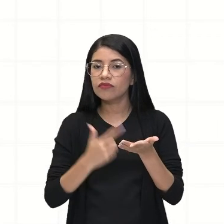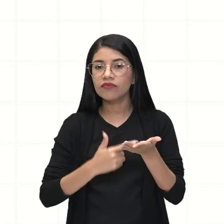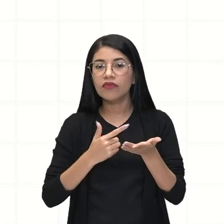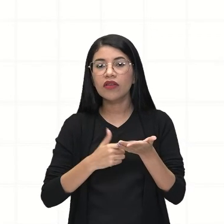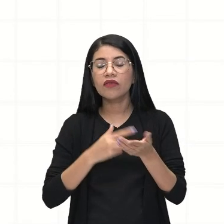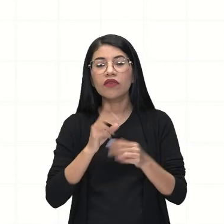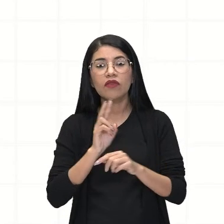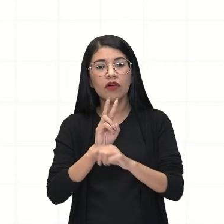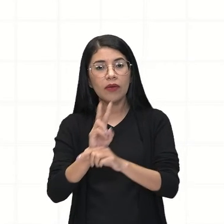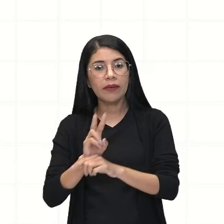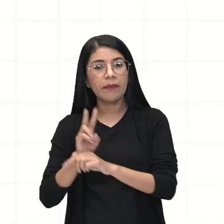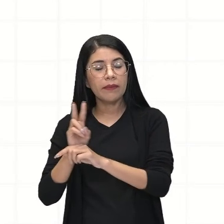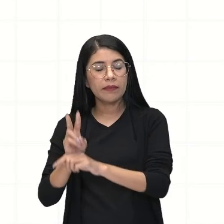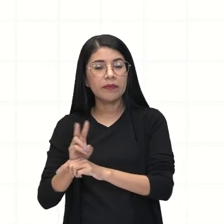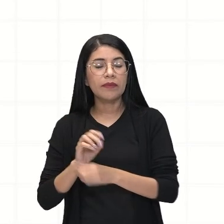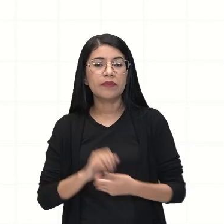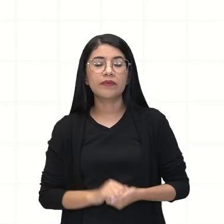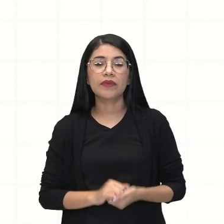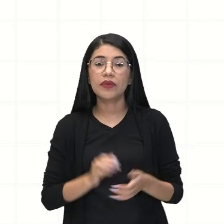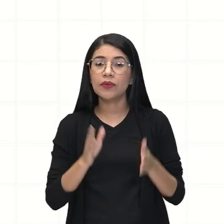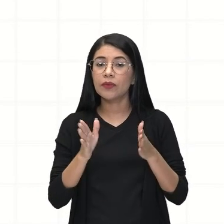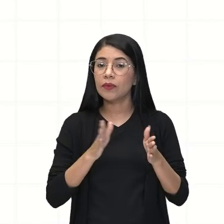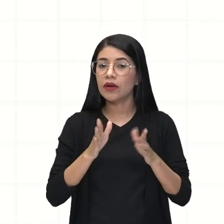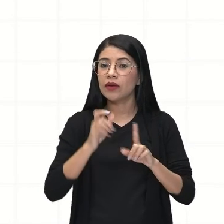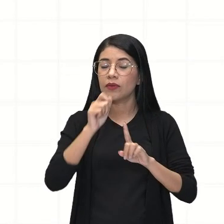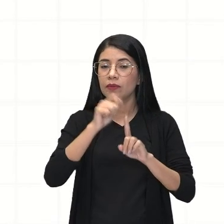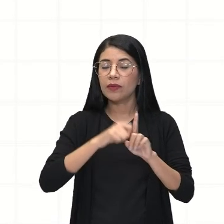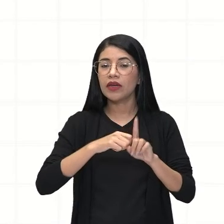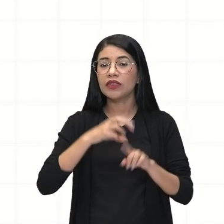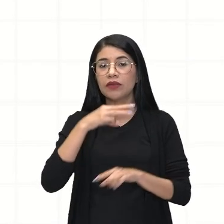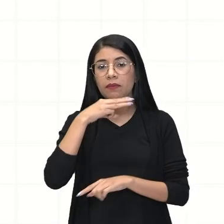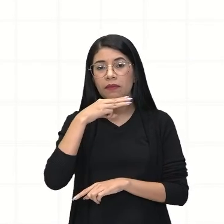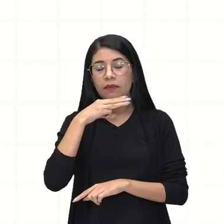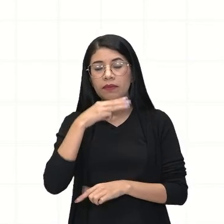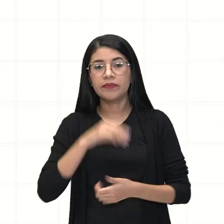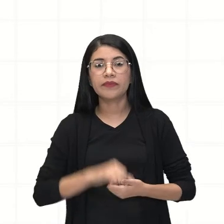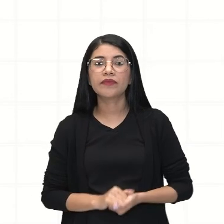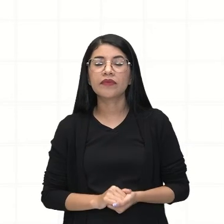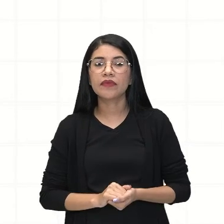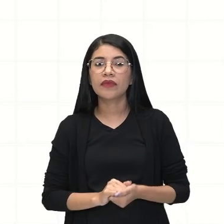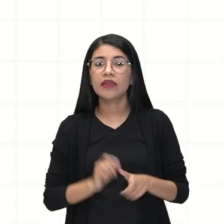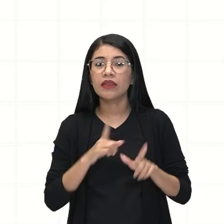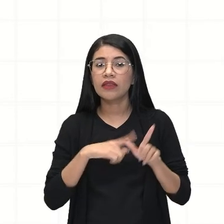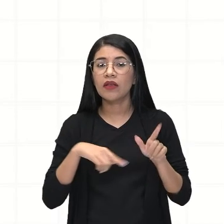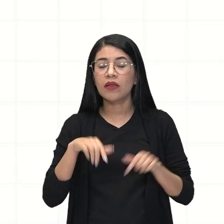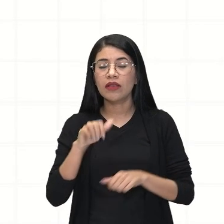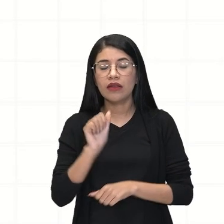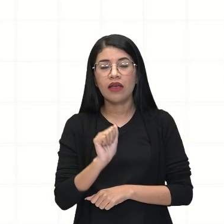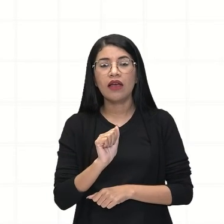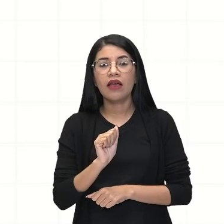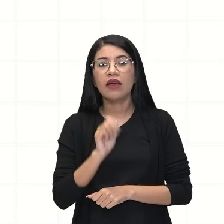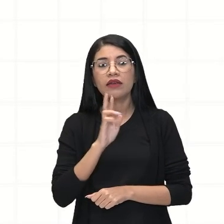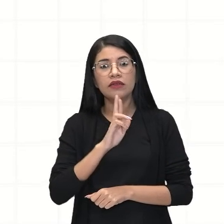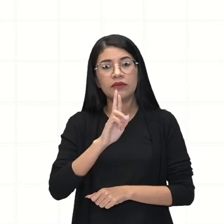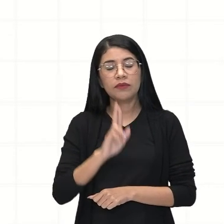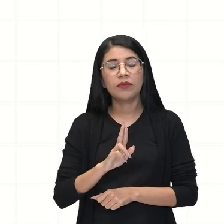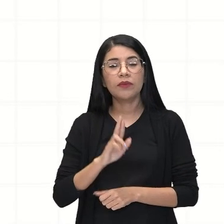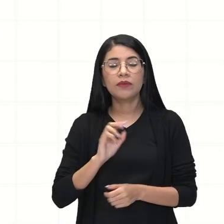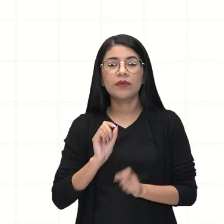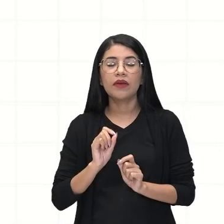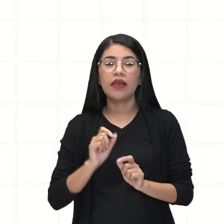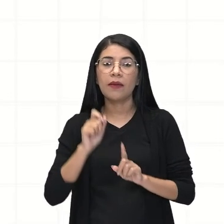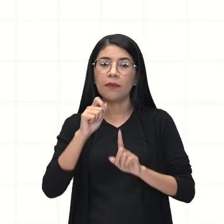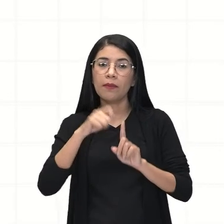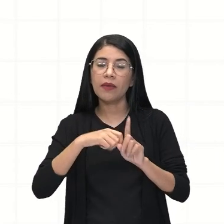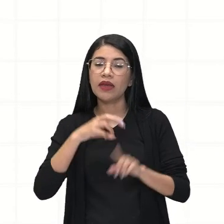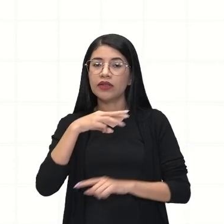Então, durante o mês de março. Então, na letra A, o mês que teve mais livros emprestados é o mês